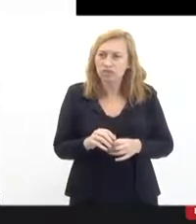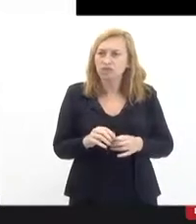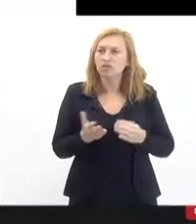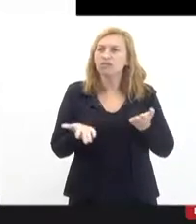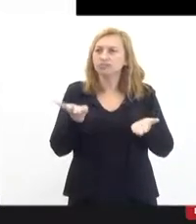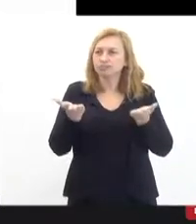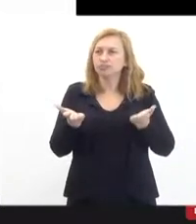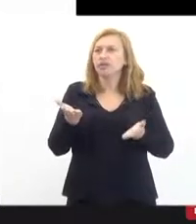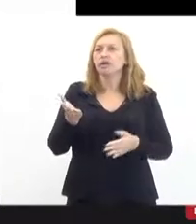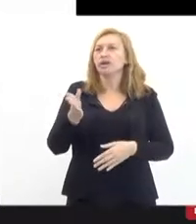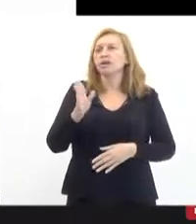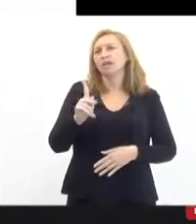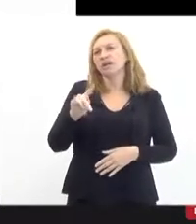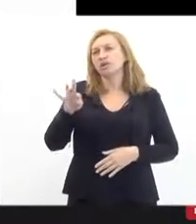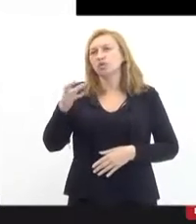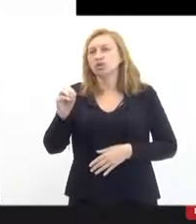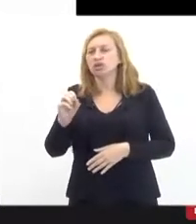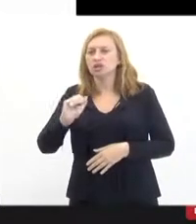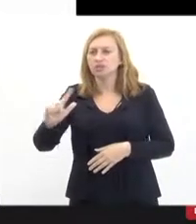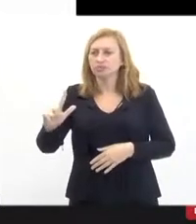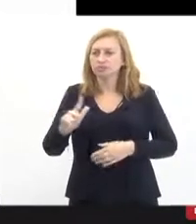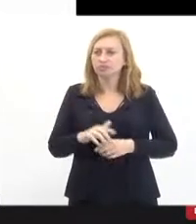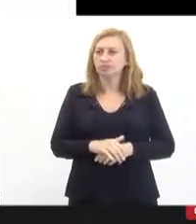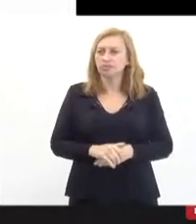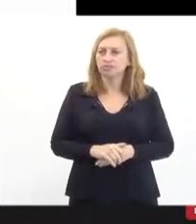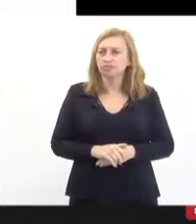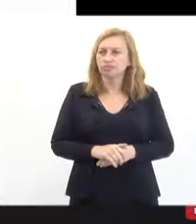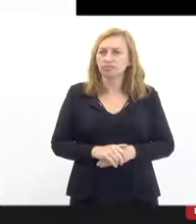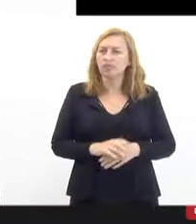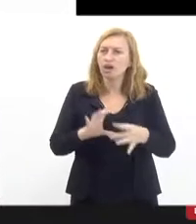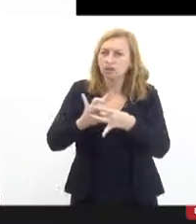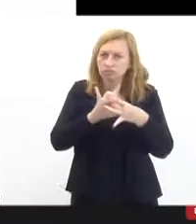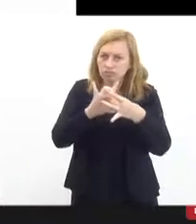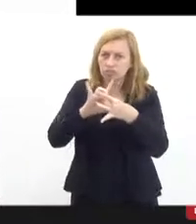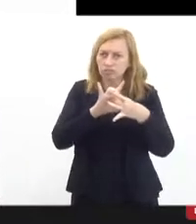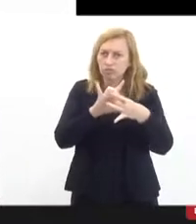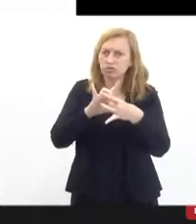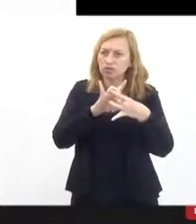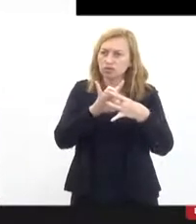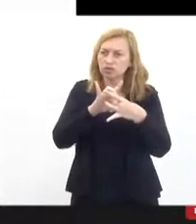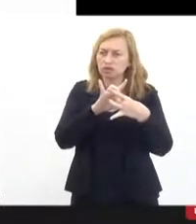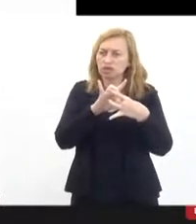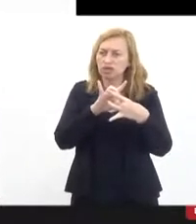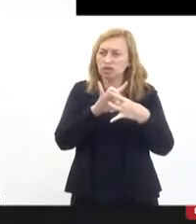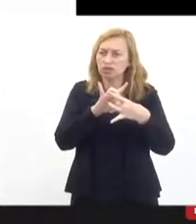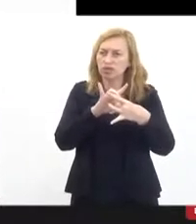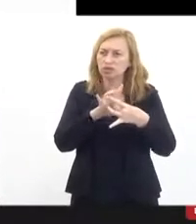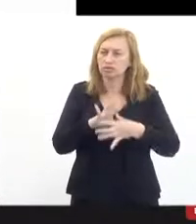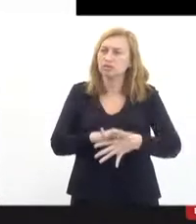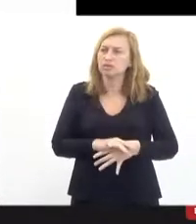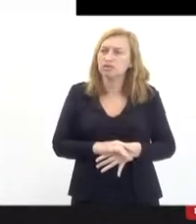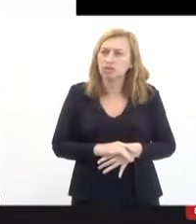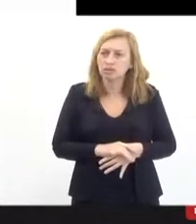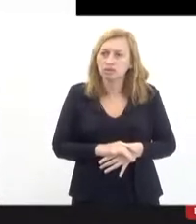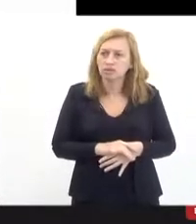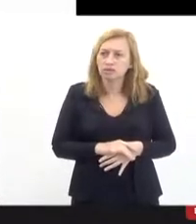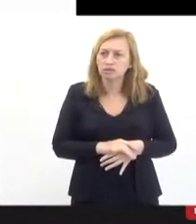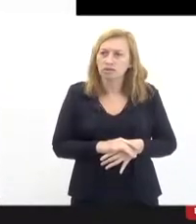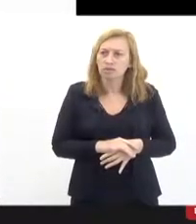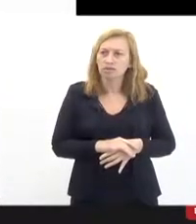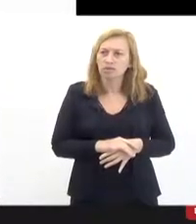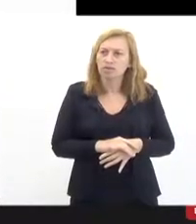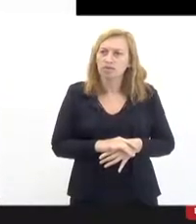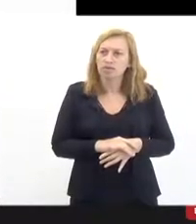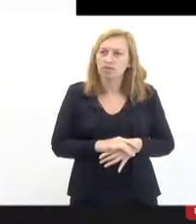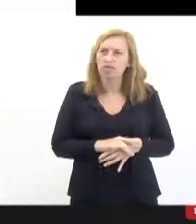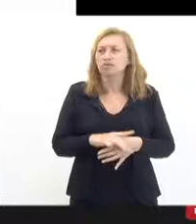balanço patrimonial, né? A União, por exemplo, ela classificou em rates, né,